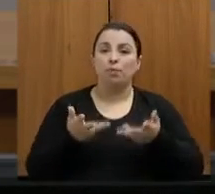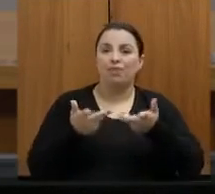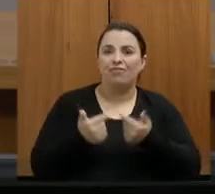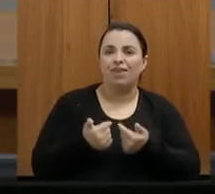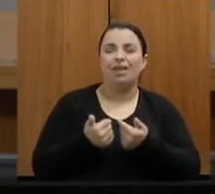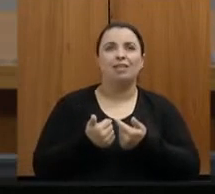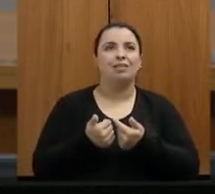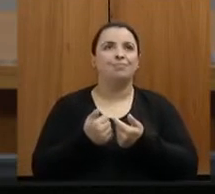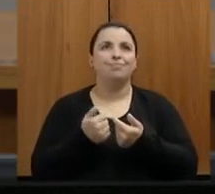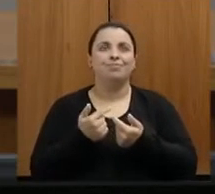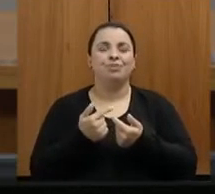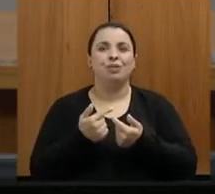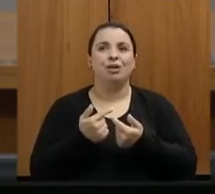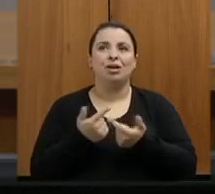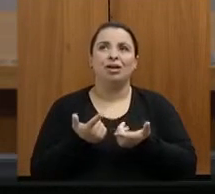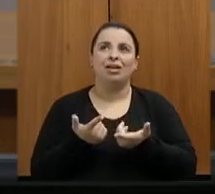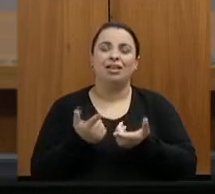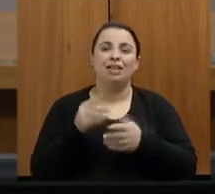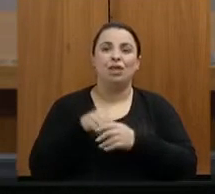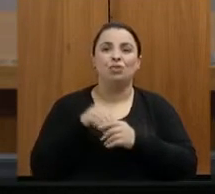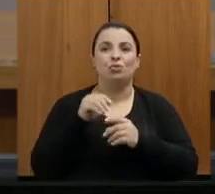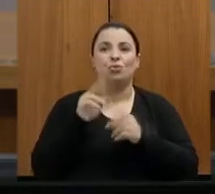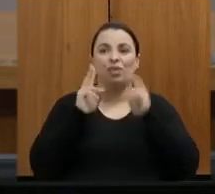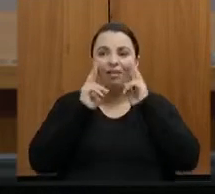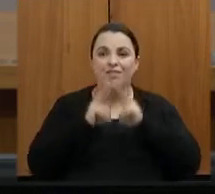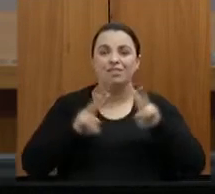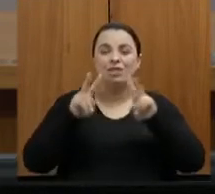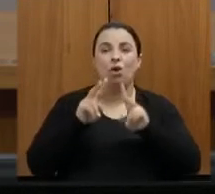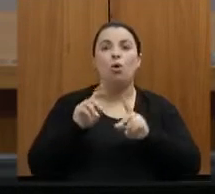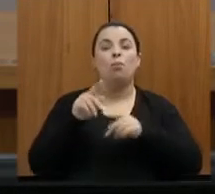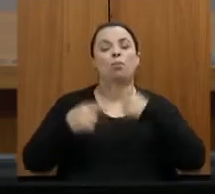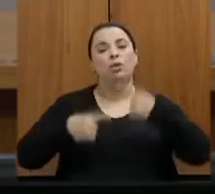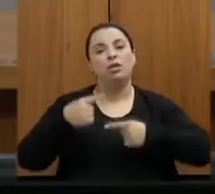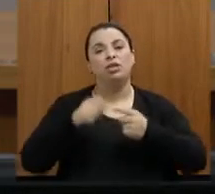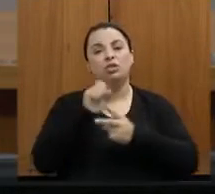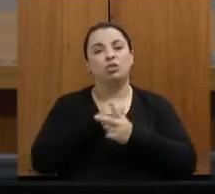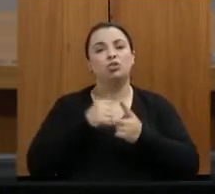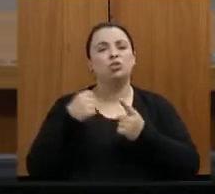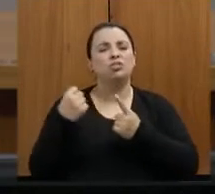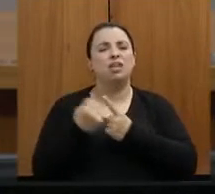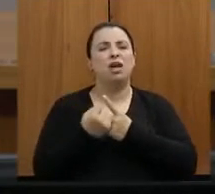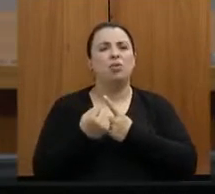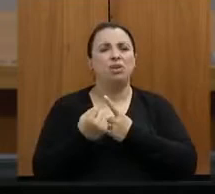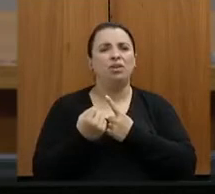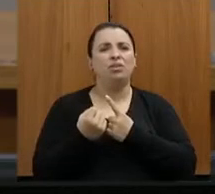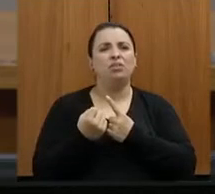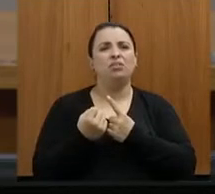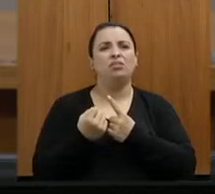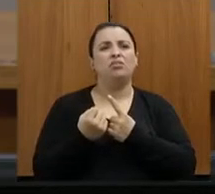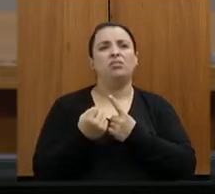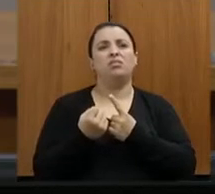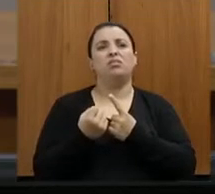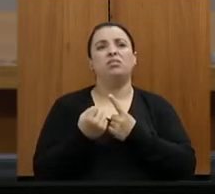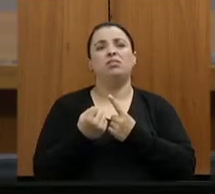político. Então, é uma pauta prioritária para o governo do Estado. E aqui, passando alguns números,